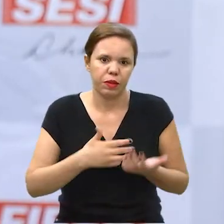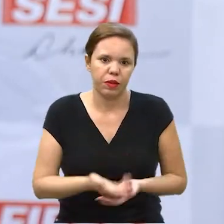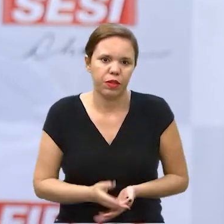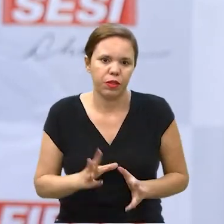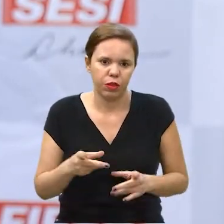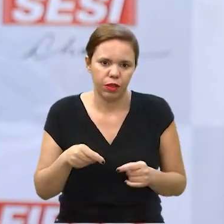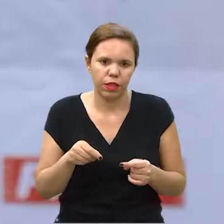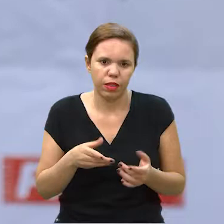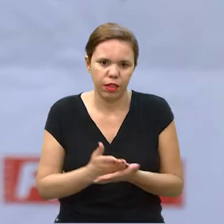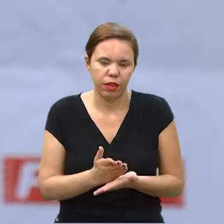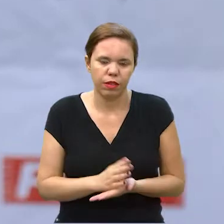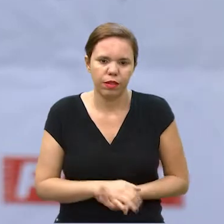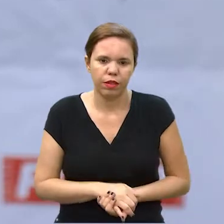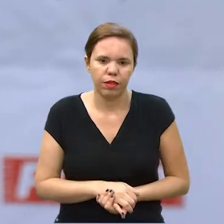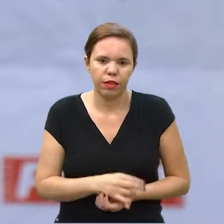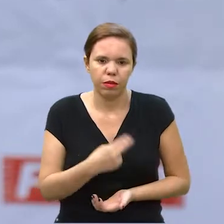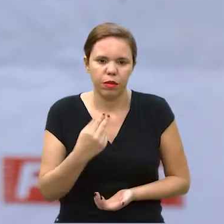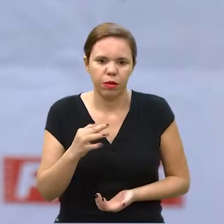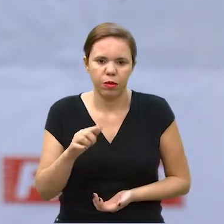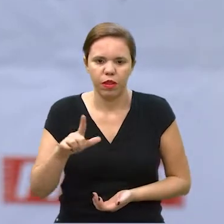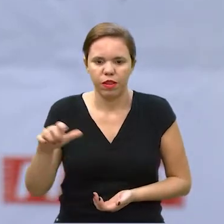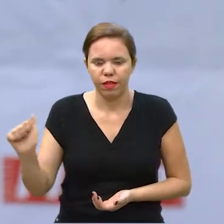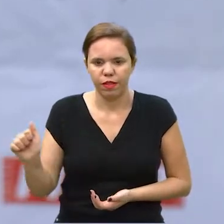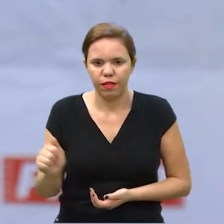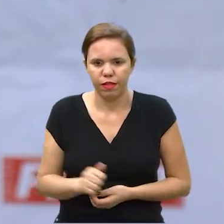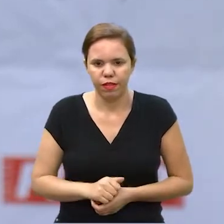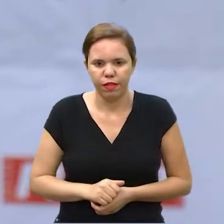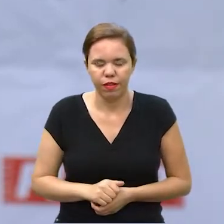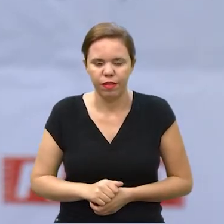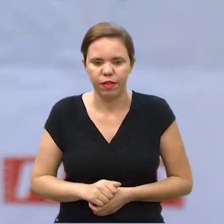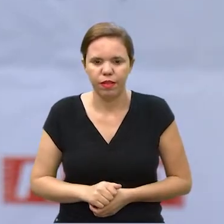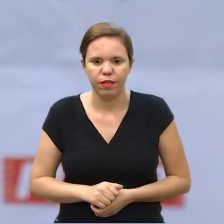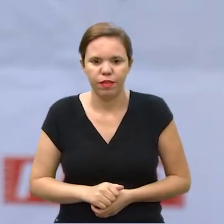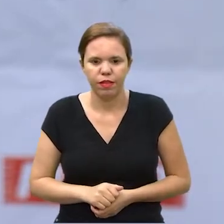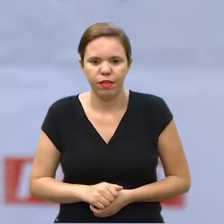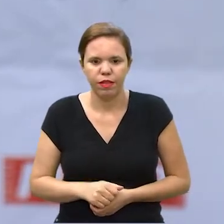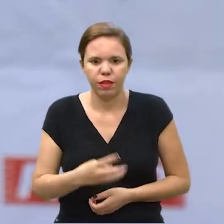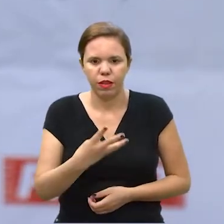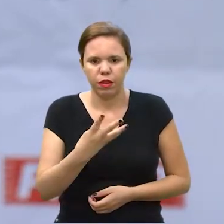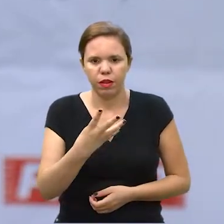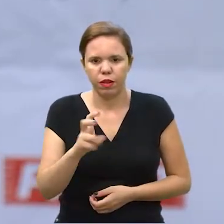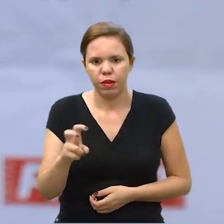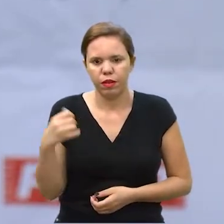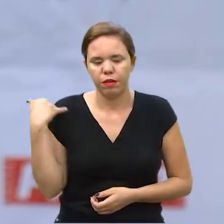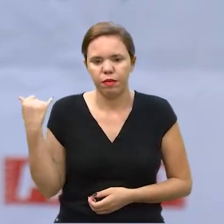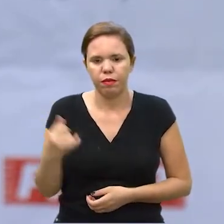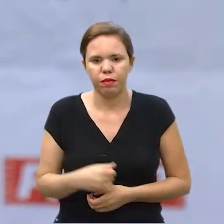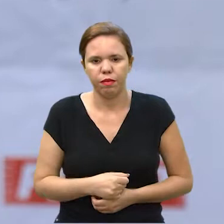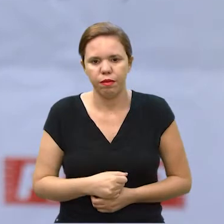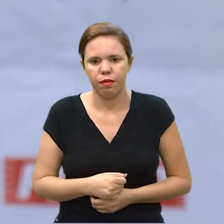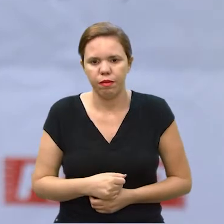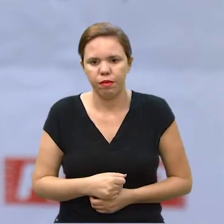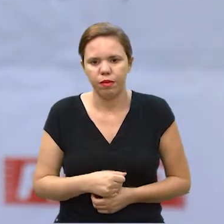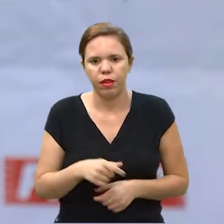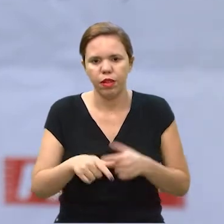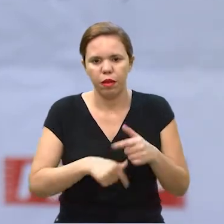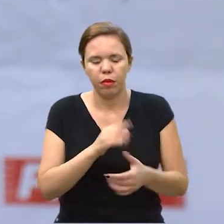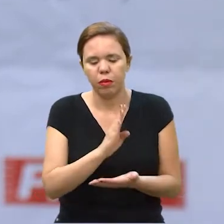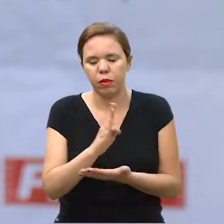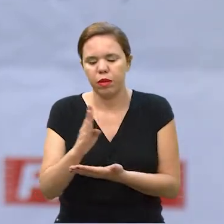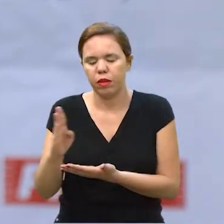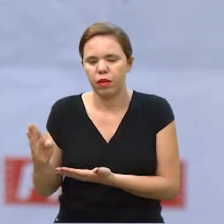que tudo dê certo. Meu nome é Flávia Roberta dos Santos, tenho 45 anos e sou bibliotecária.